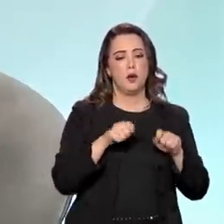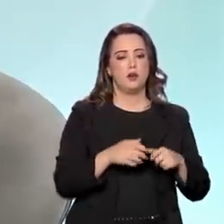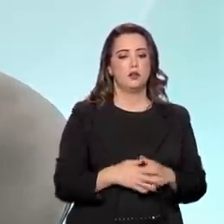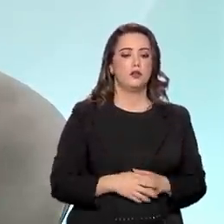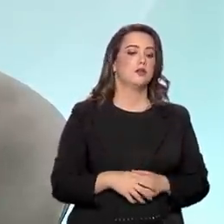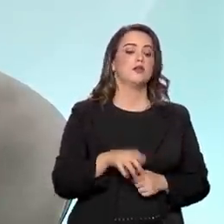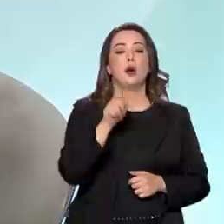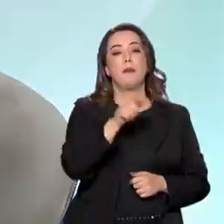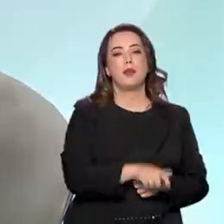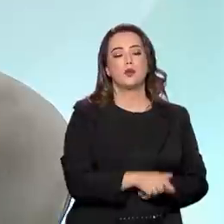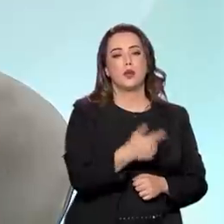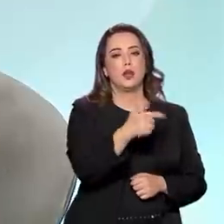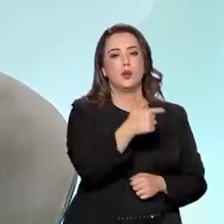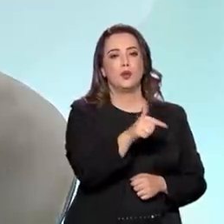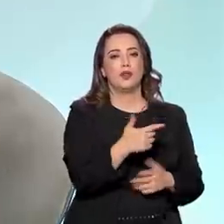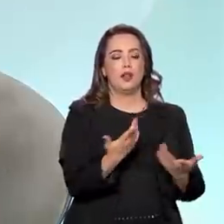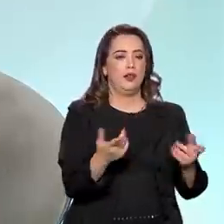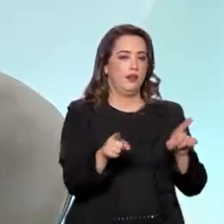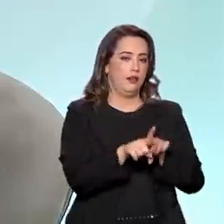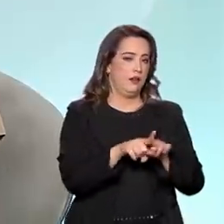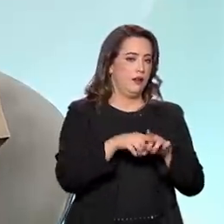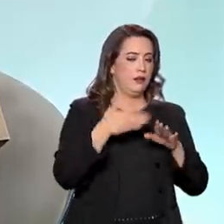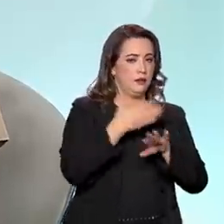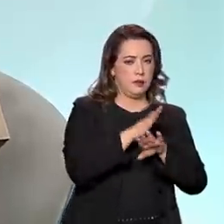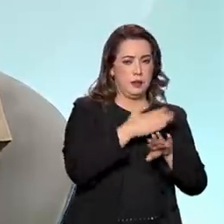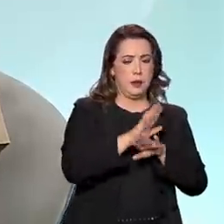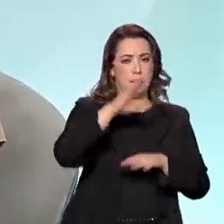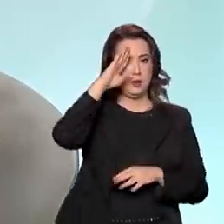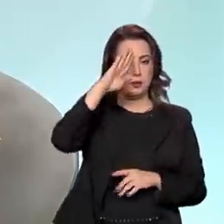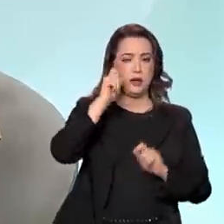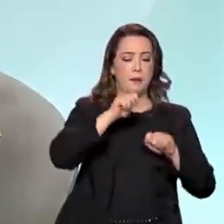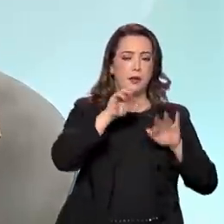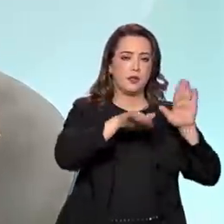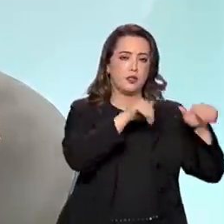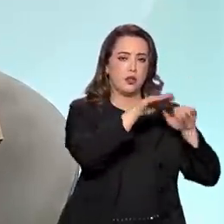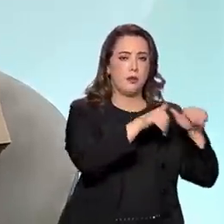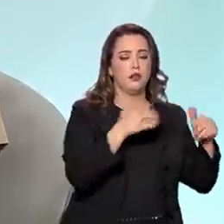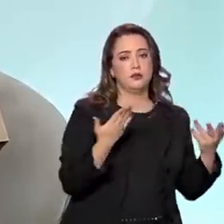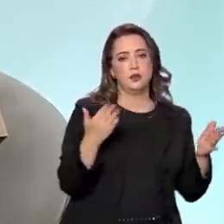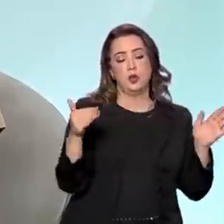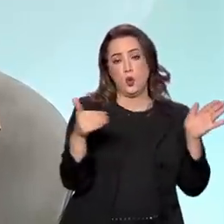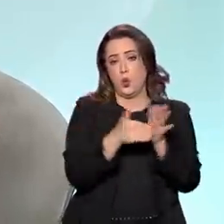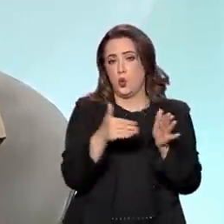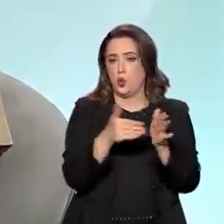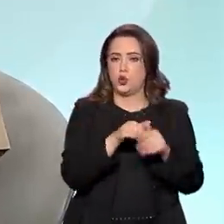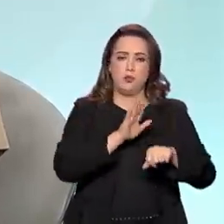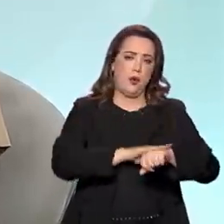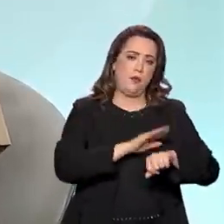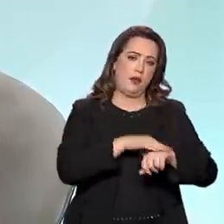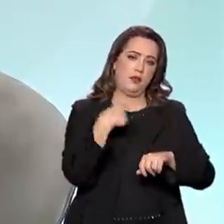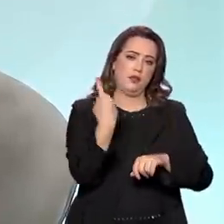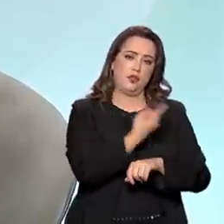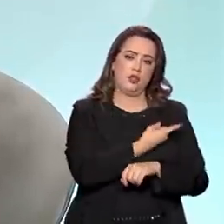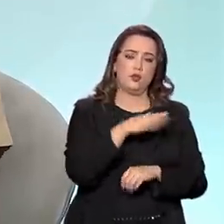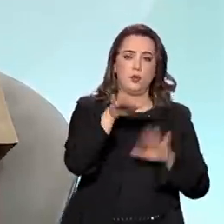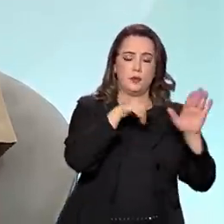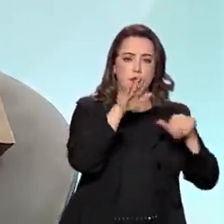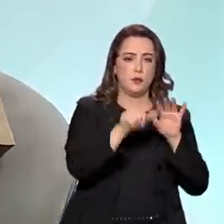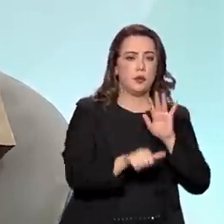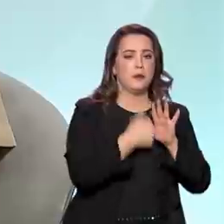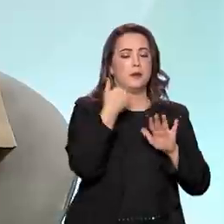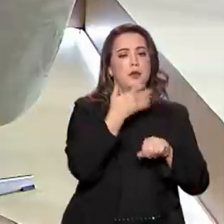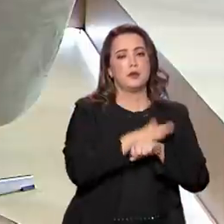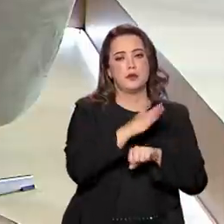você não tem instrução militar ele pudesse ser convocado É lógico que seja a última prioridade é a nossa prioridade é convocar primeiro quem